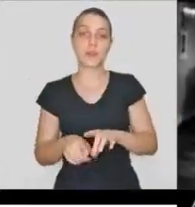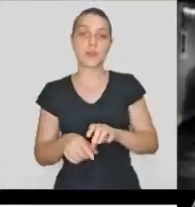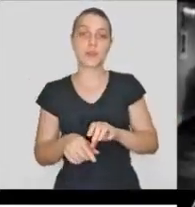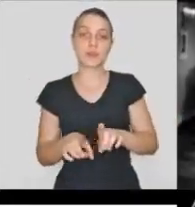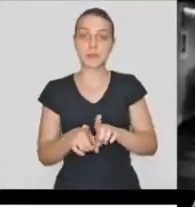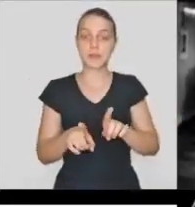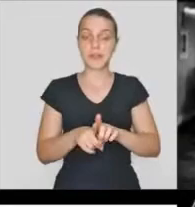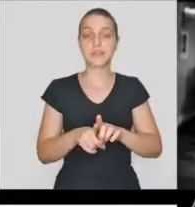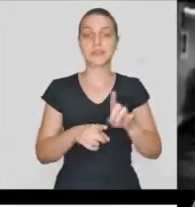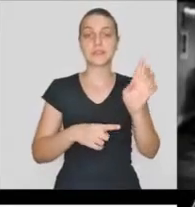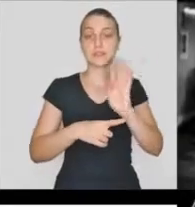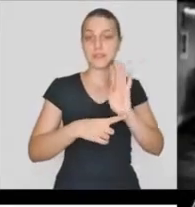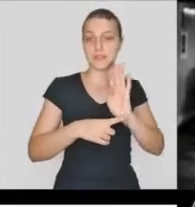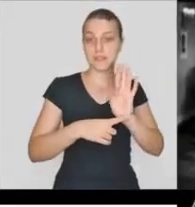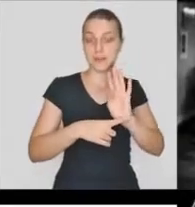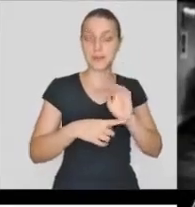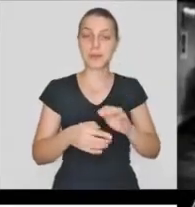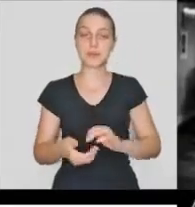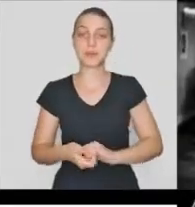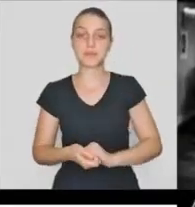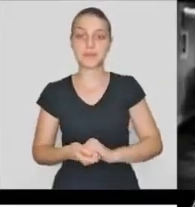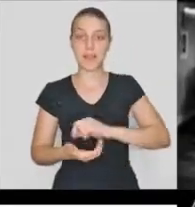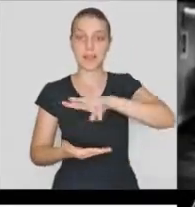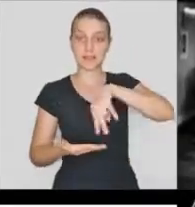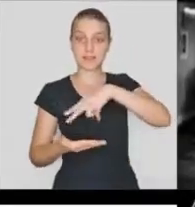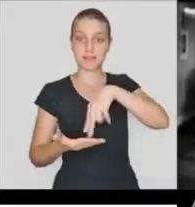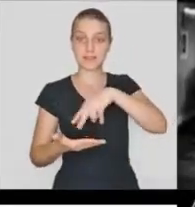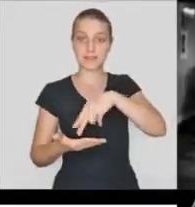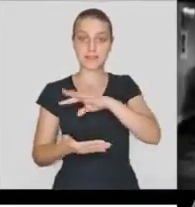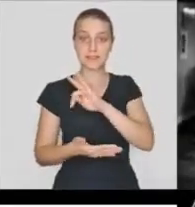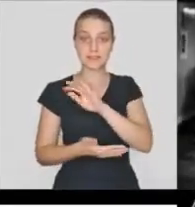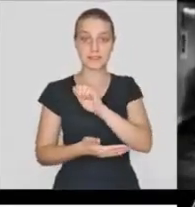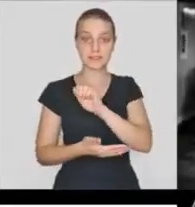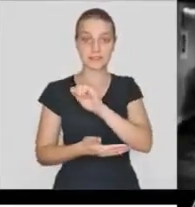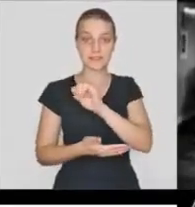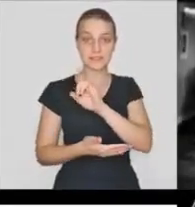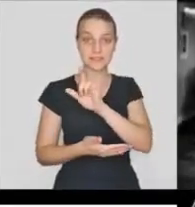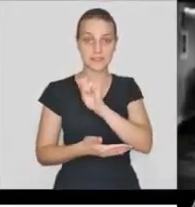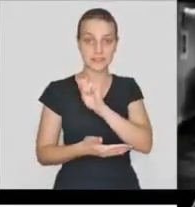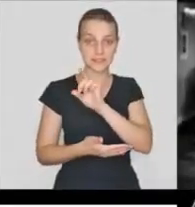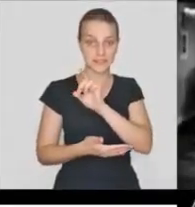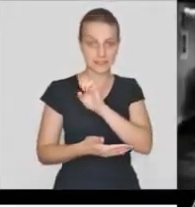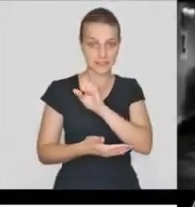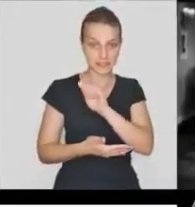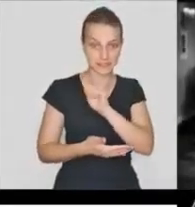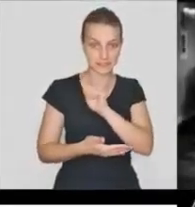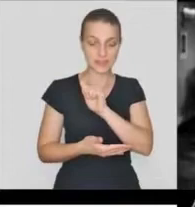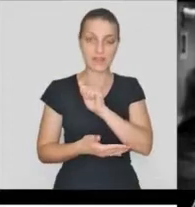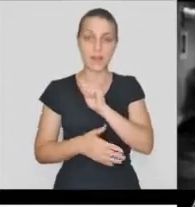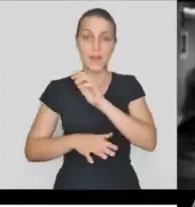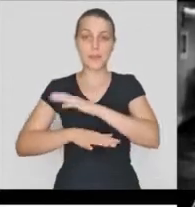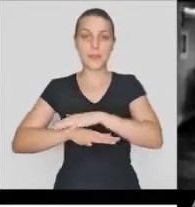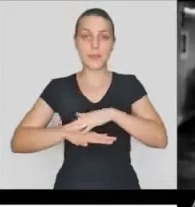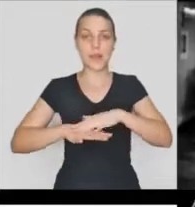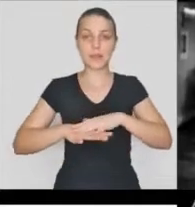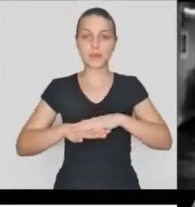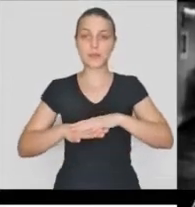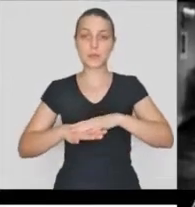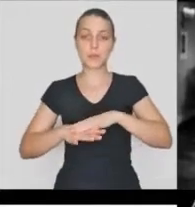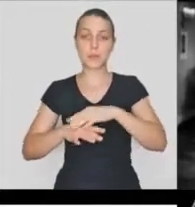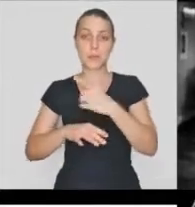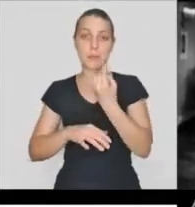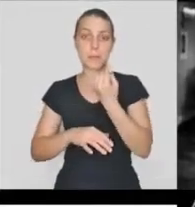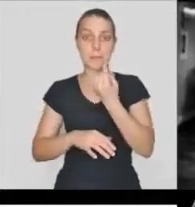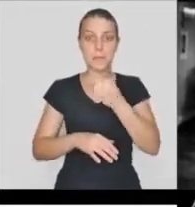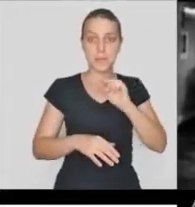a dança tailandesa dos 1000 braços, que é uma das mais impressionantes e cenográficas para